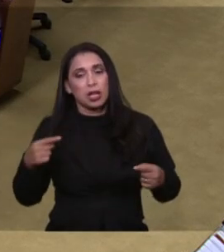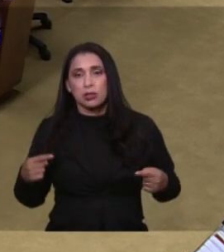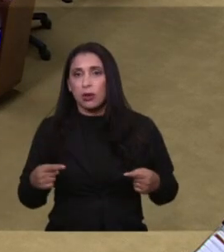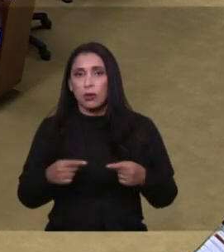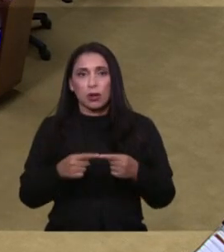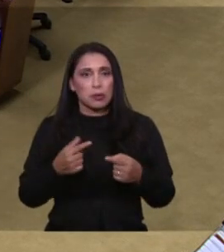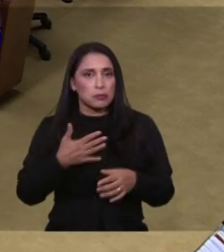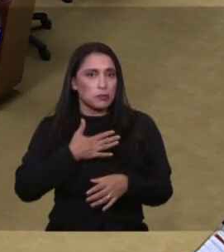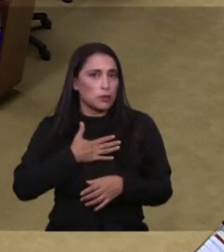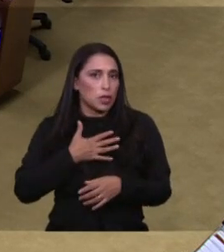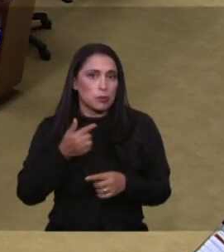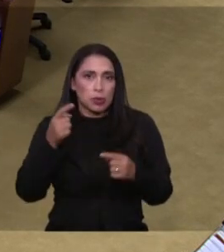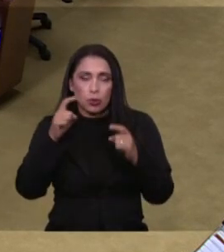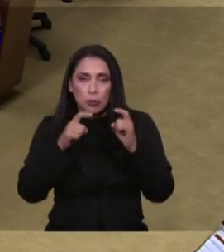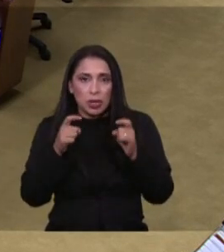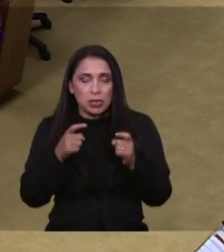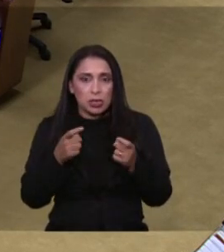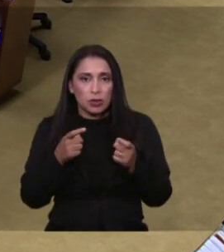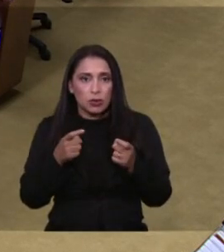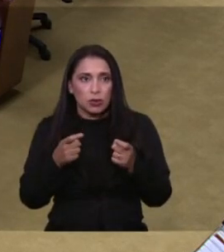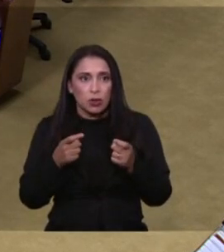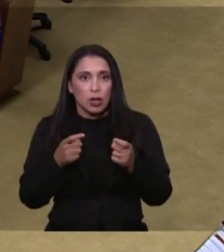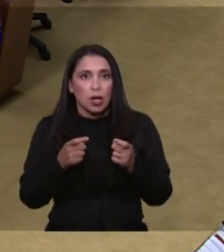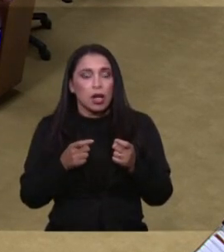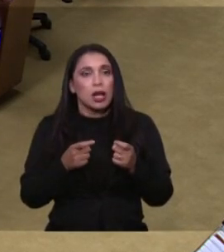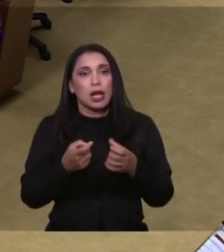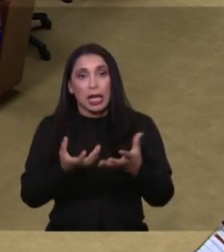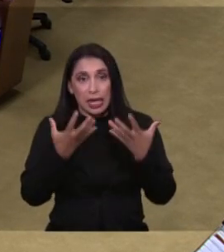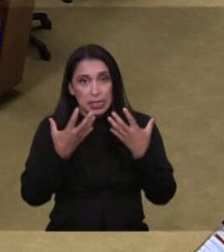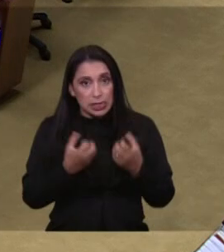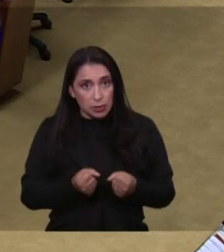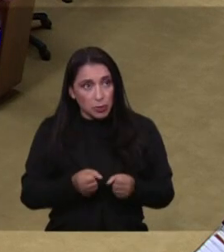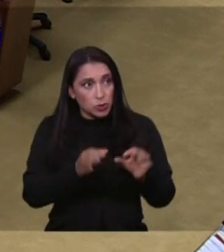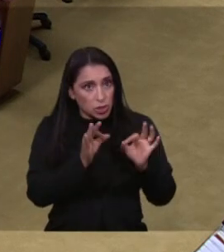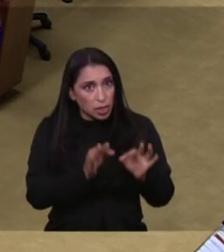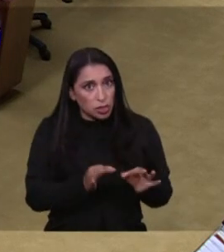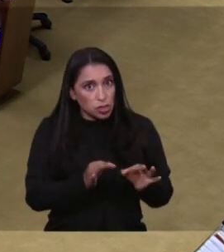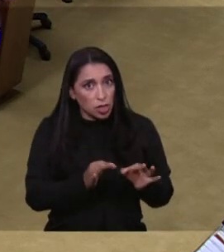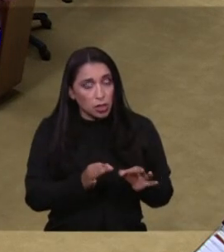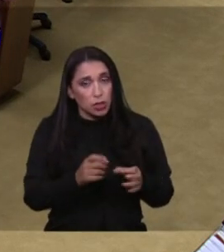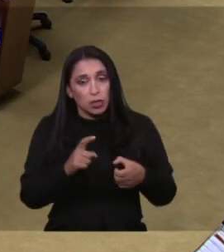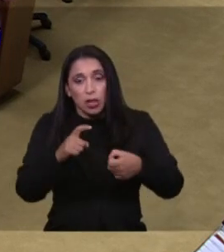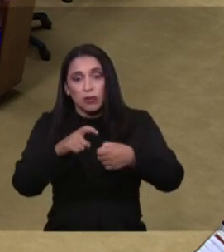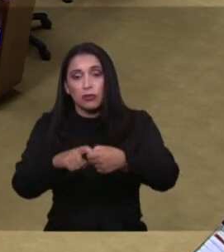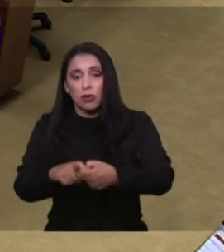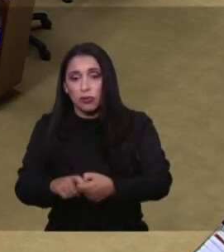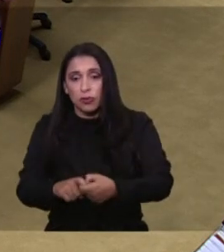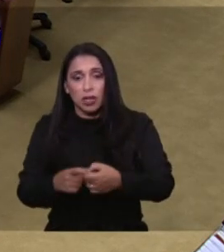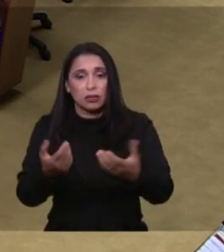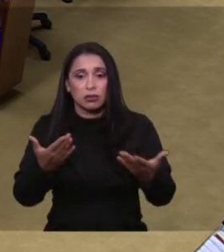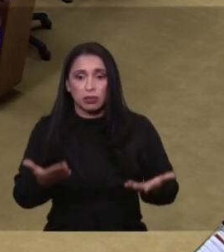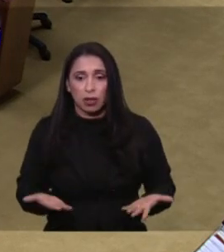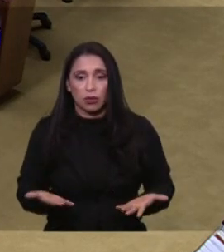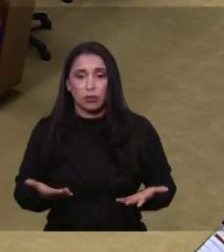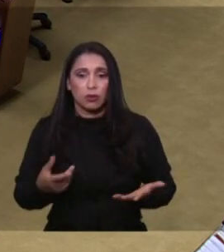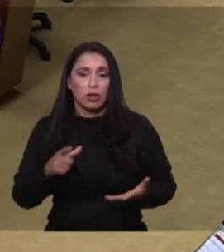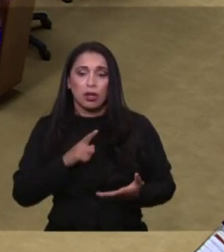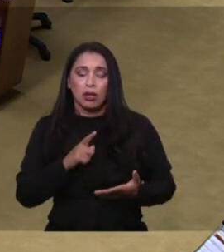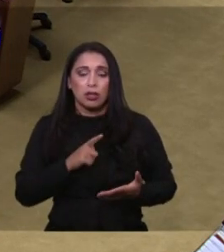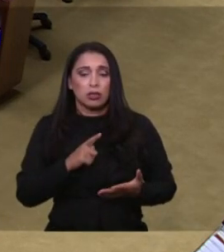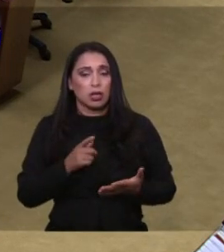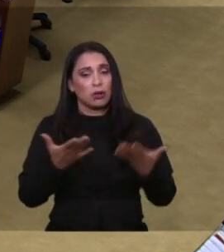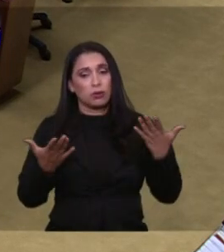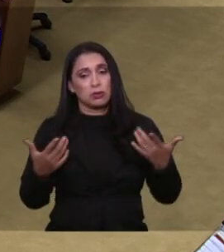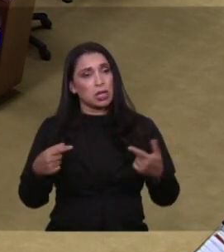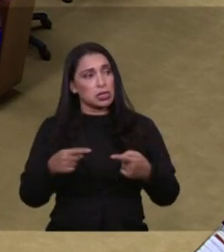minha preocupação. Se disser que não tem que devolver o que recebeu de boa-fé, tole turquestio. Aceito qualquer tipo de denominação que